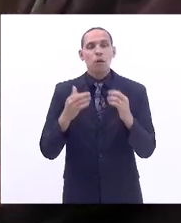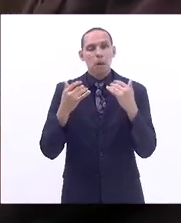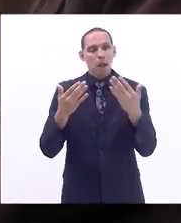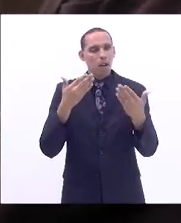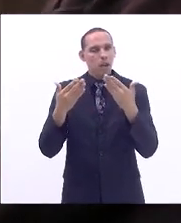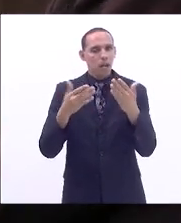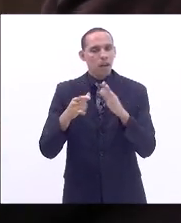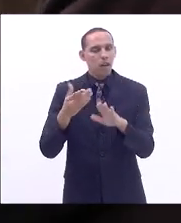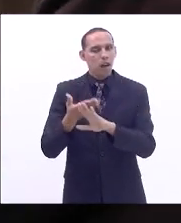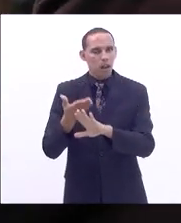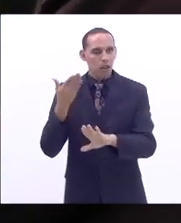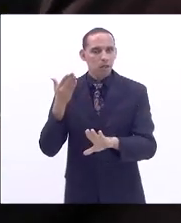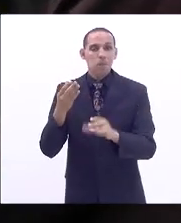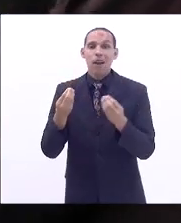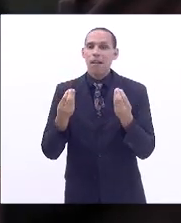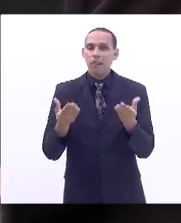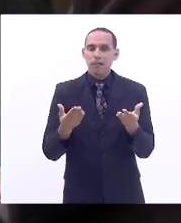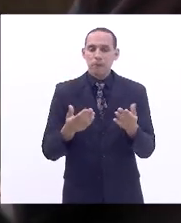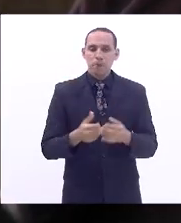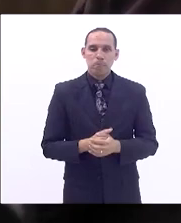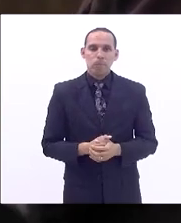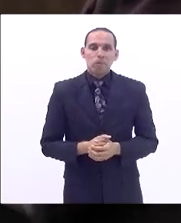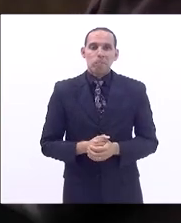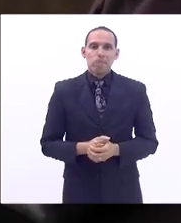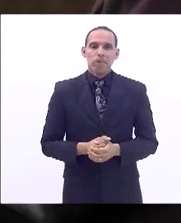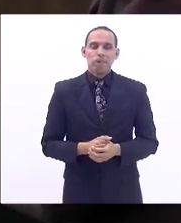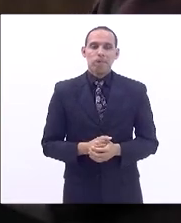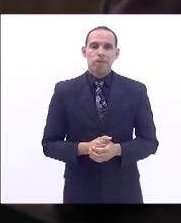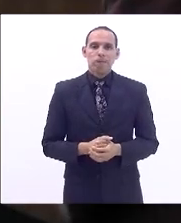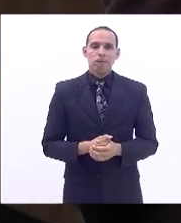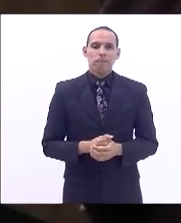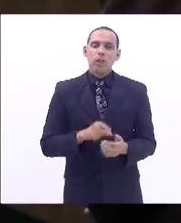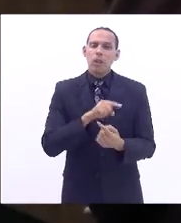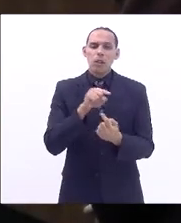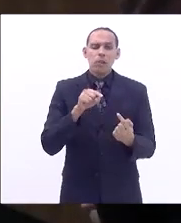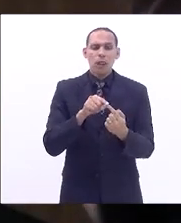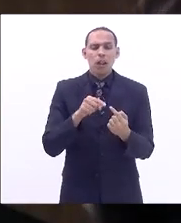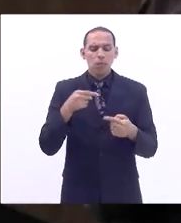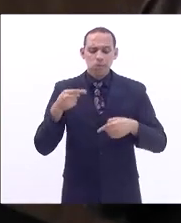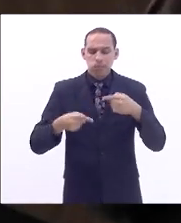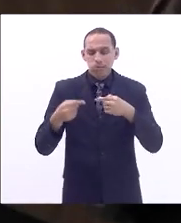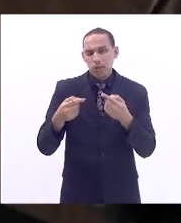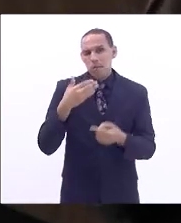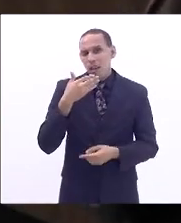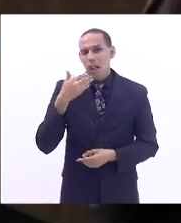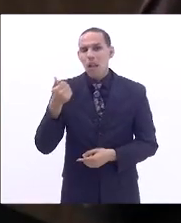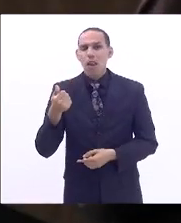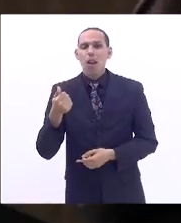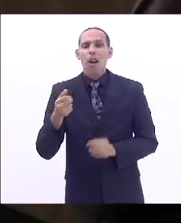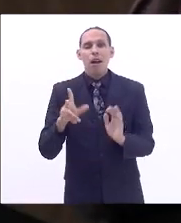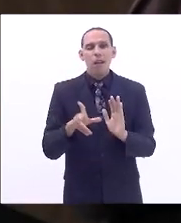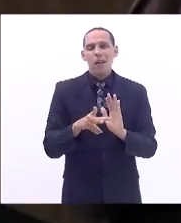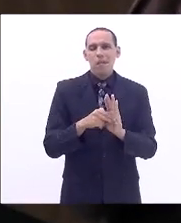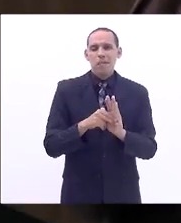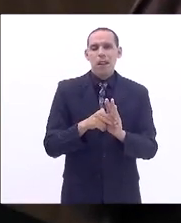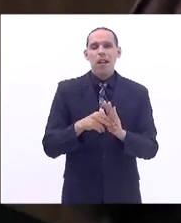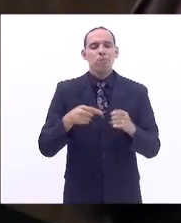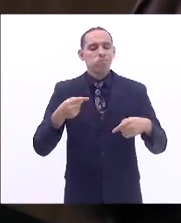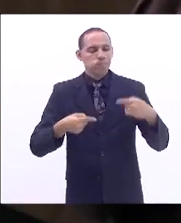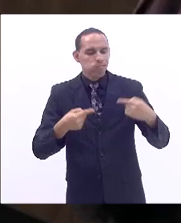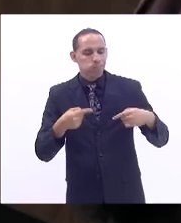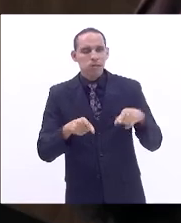audiências públicas com o propósito de discutir o tema mais amplamente aproveitar o conteúdo das emendas foram apresentadas